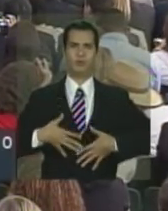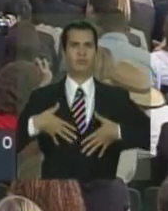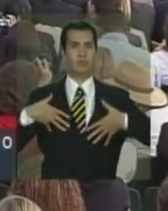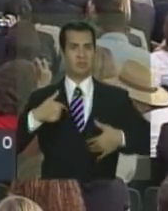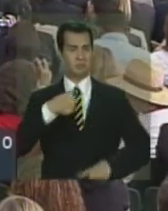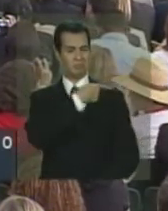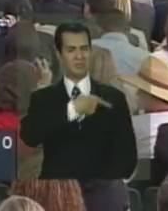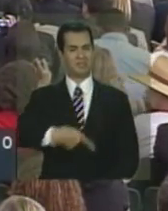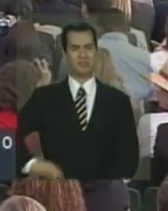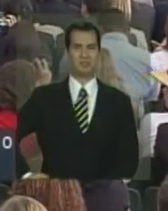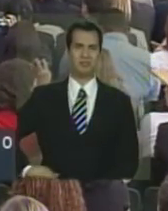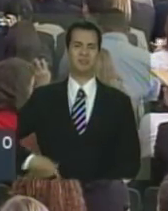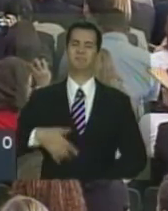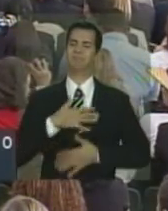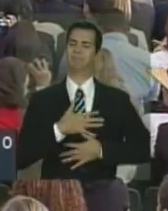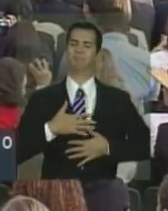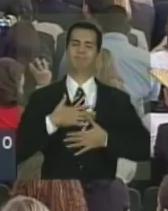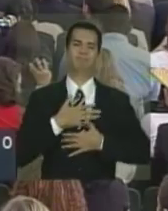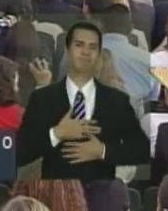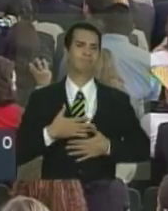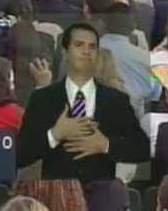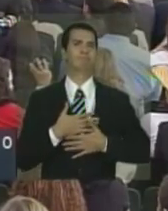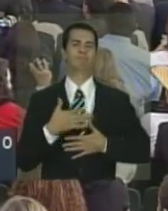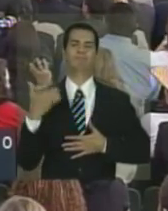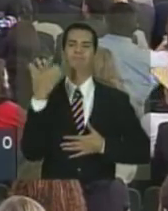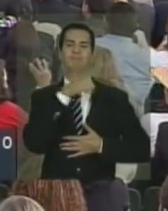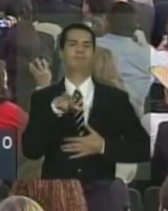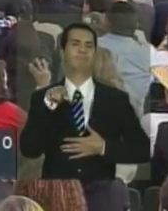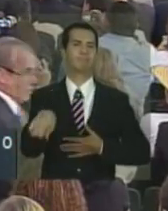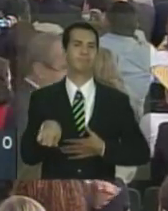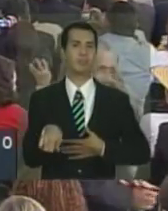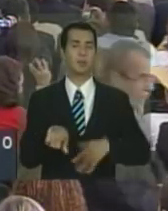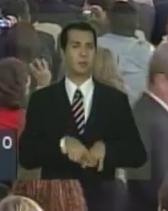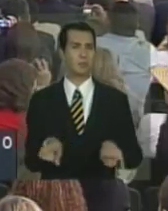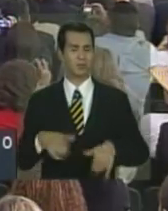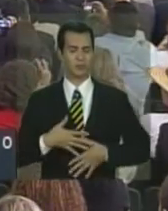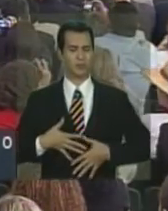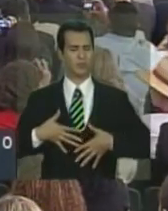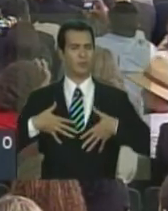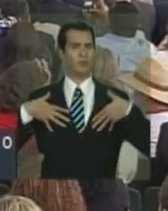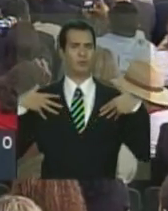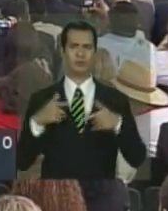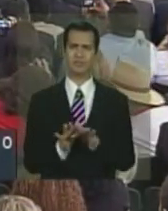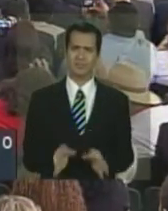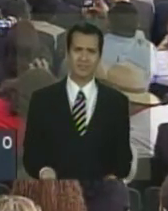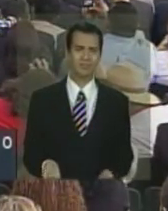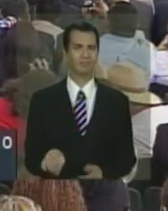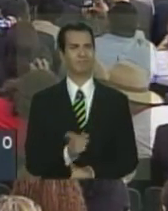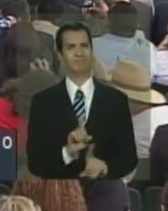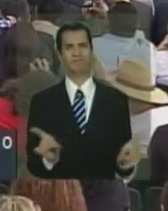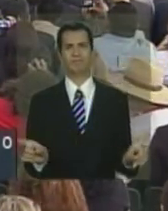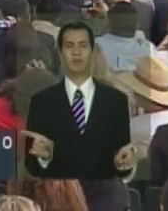presidente da República. Mas não é um orgulho qualquer. É porque